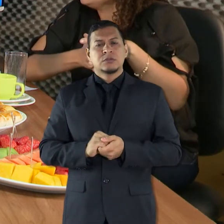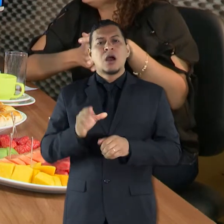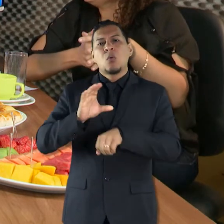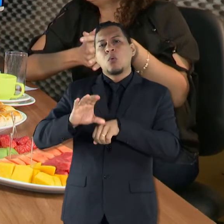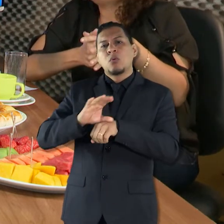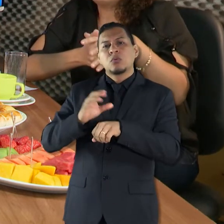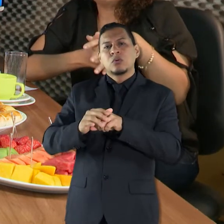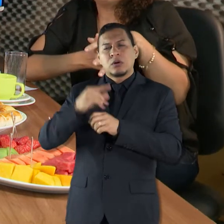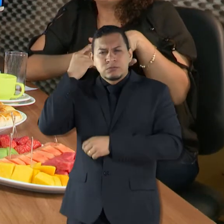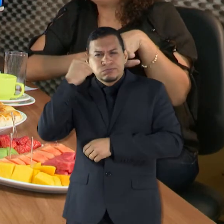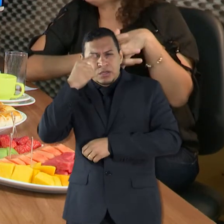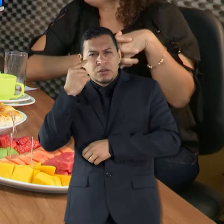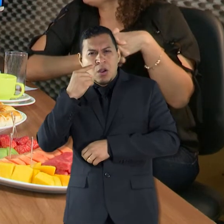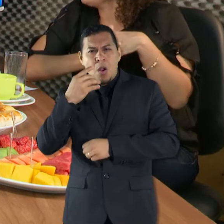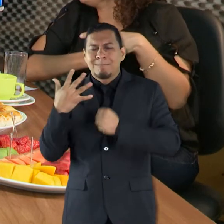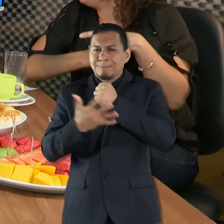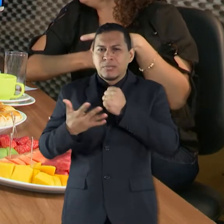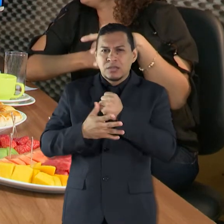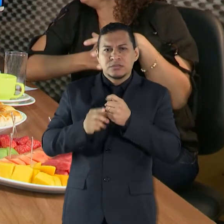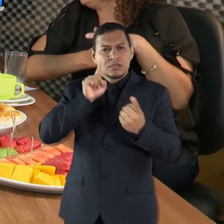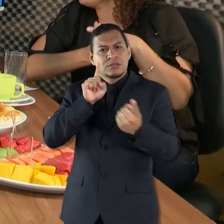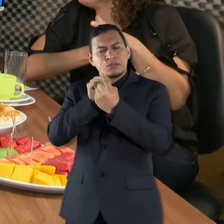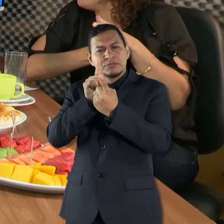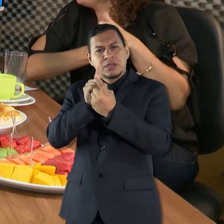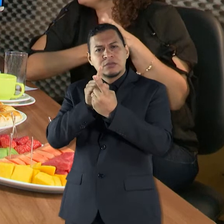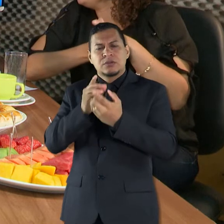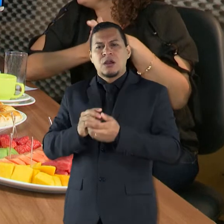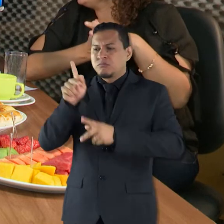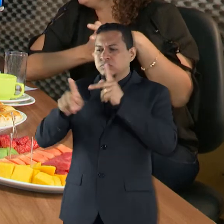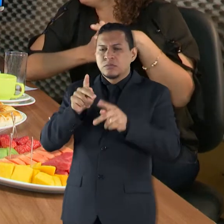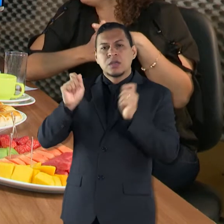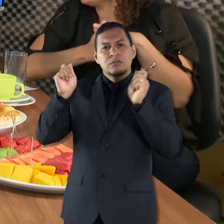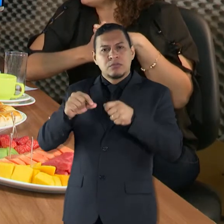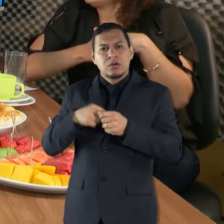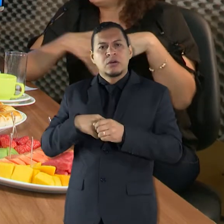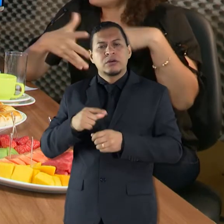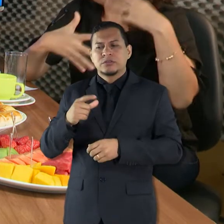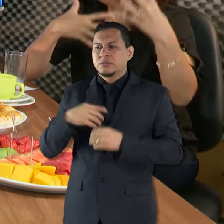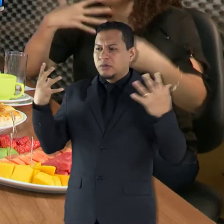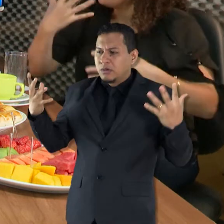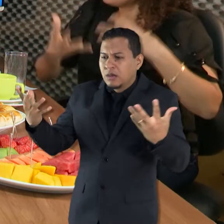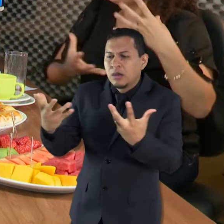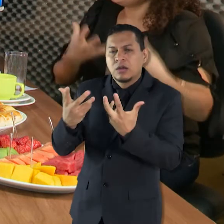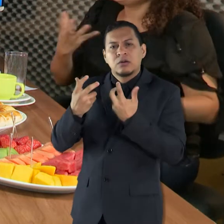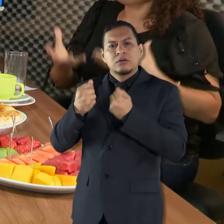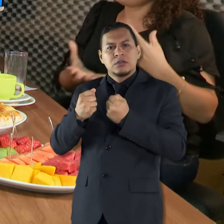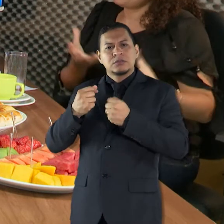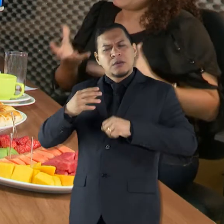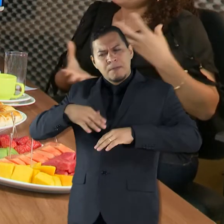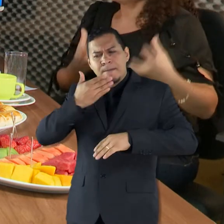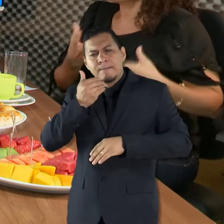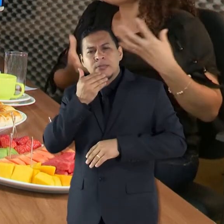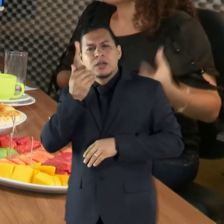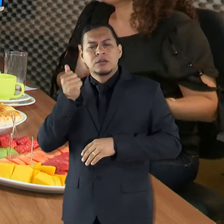né? É um curso de espanhol básico, né, de atendimento ao público, né? Para que eles consigam receber, né, de